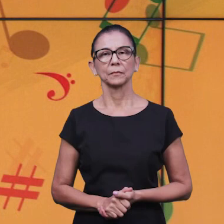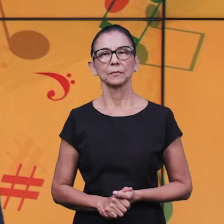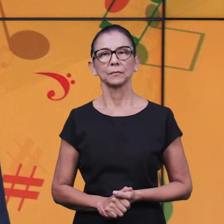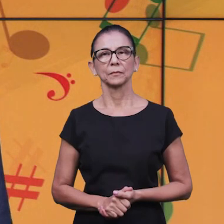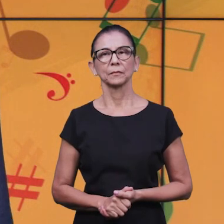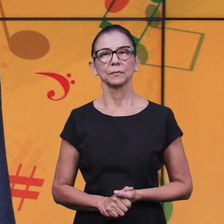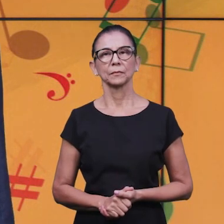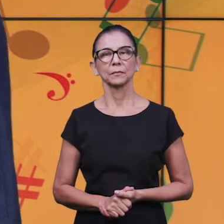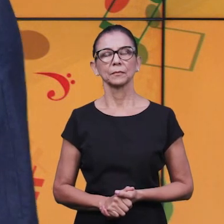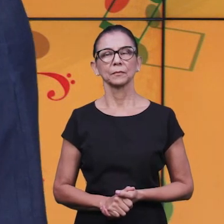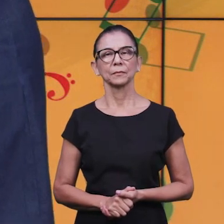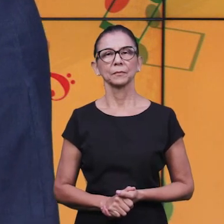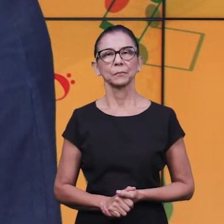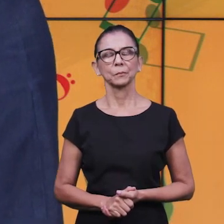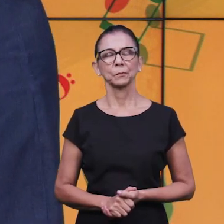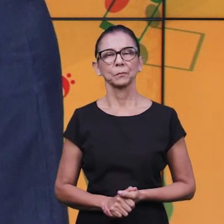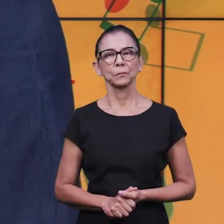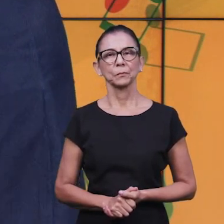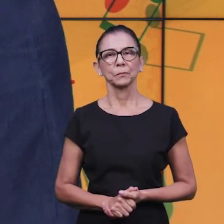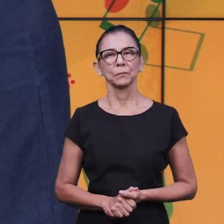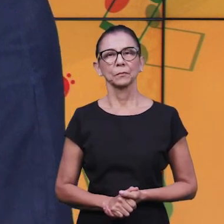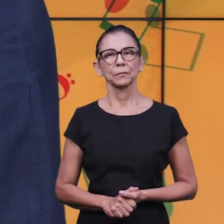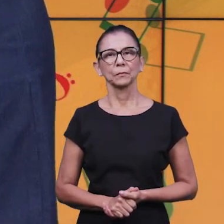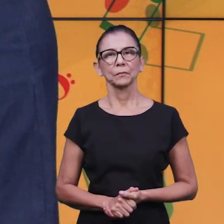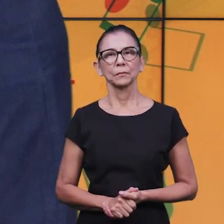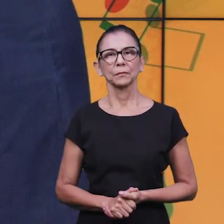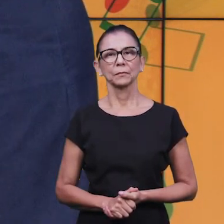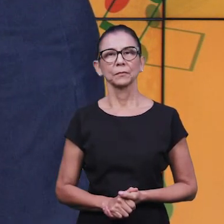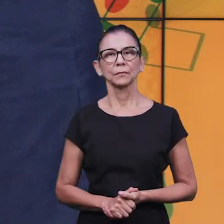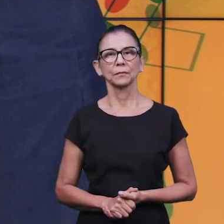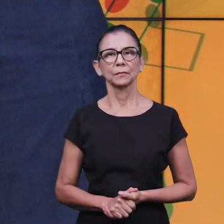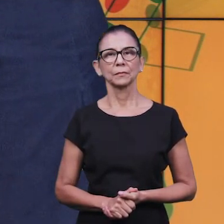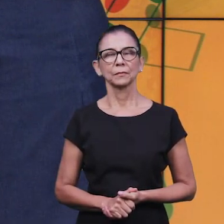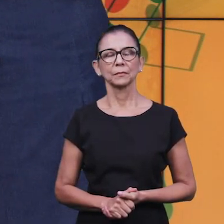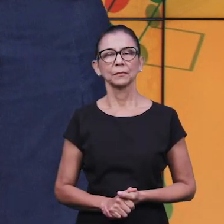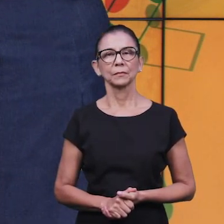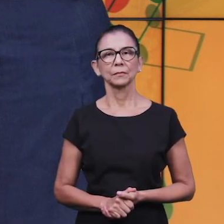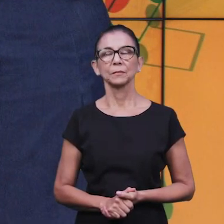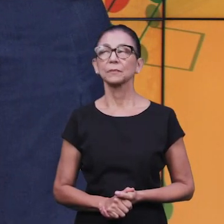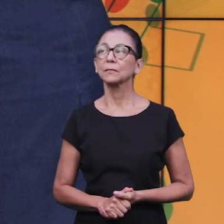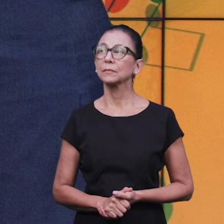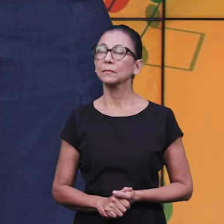Lá, lá, lá, si, si,